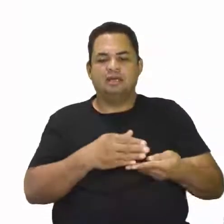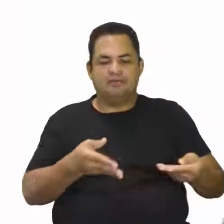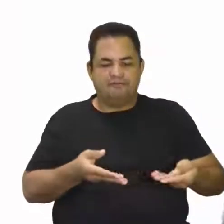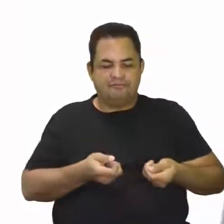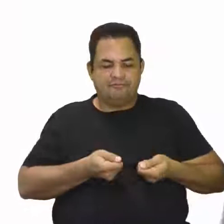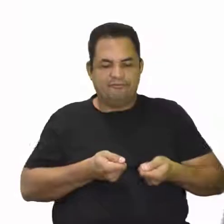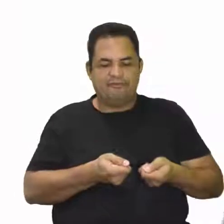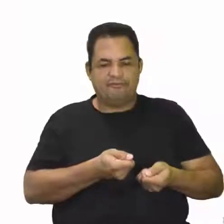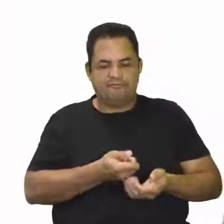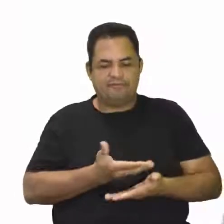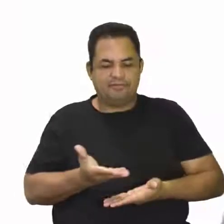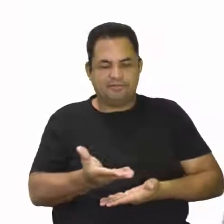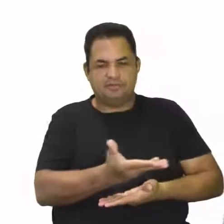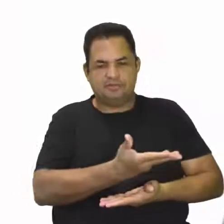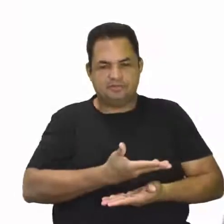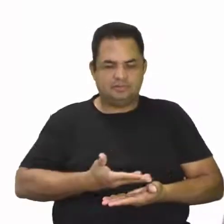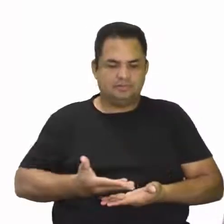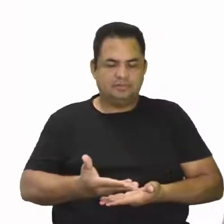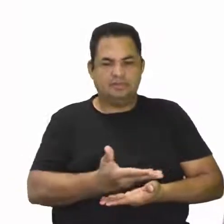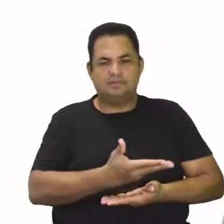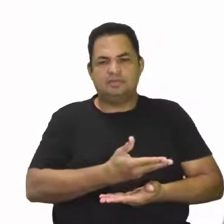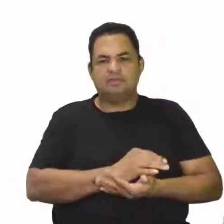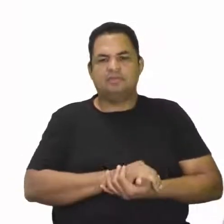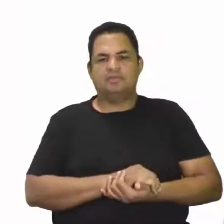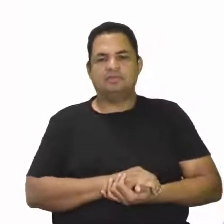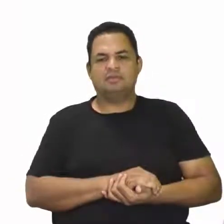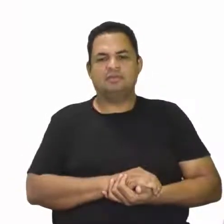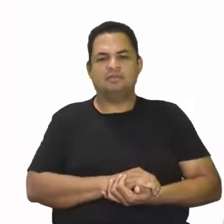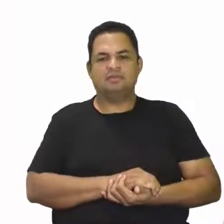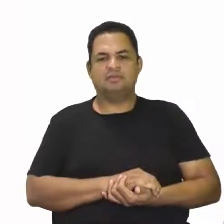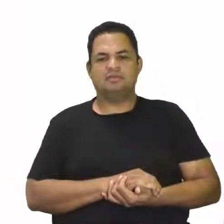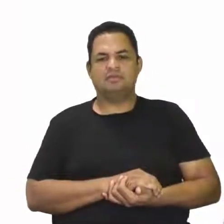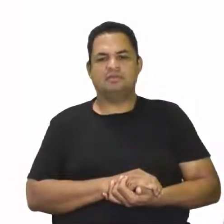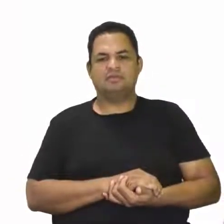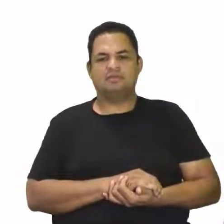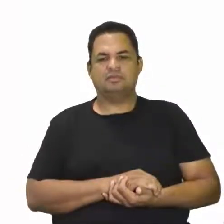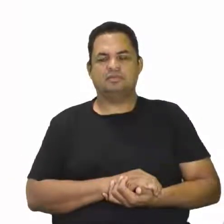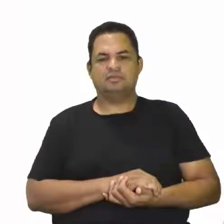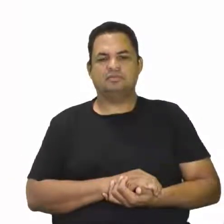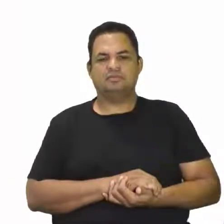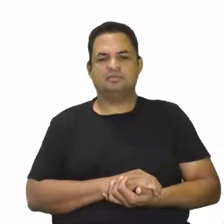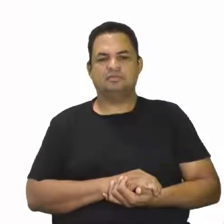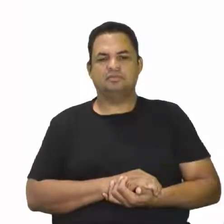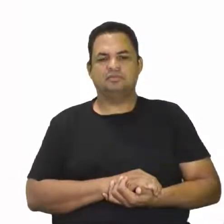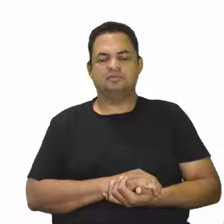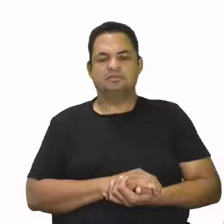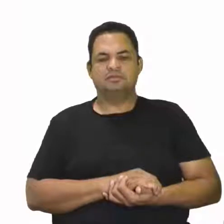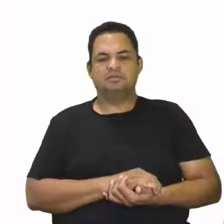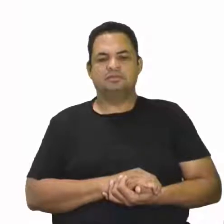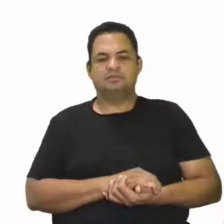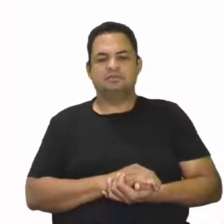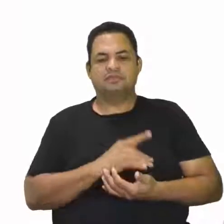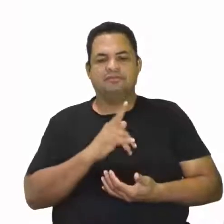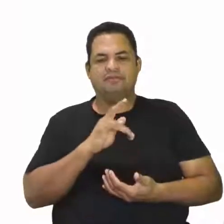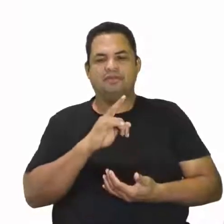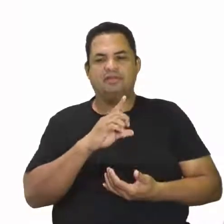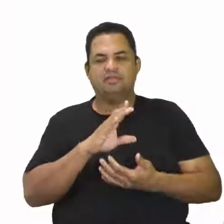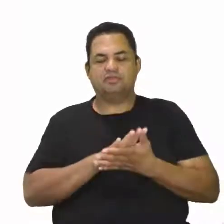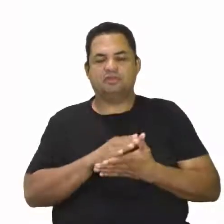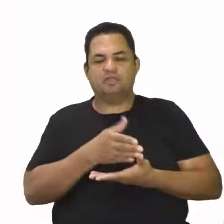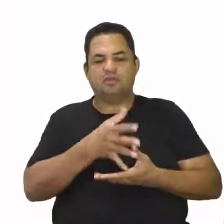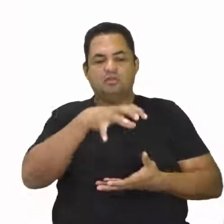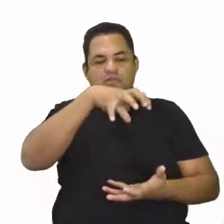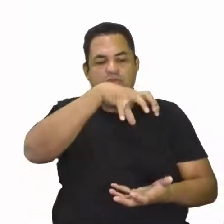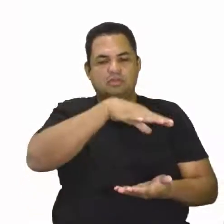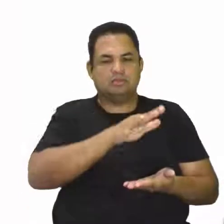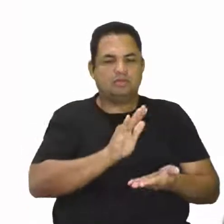é aquele outro tipo de panela ali, a caçarola mesmo, né? Ou ainda aquela frigideira que tem tampa. Isso,